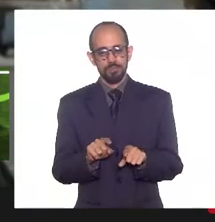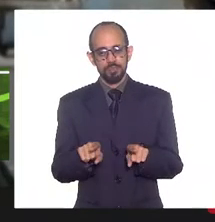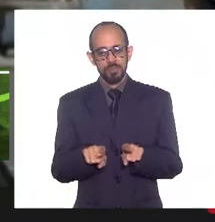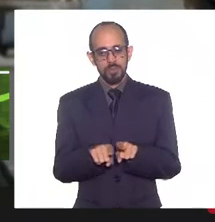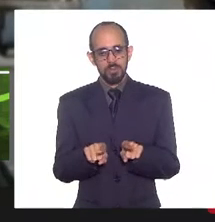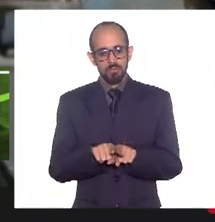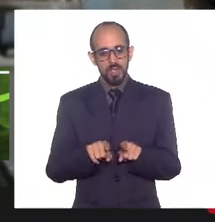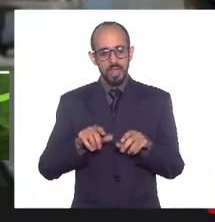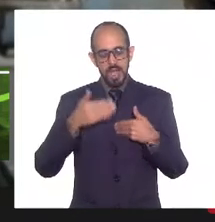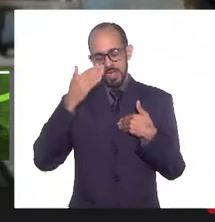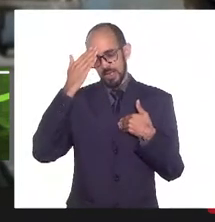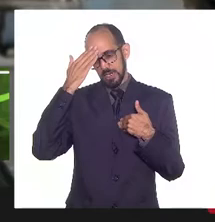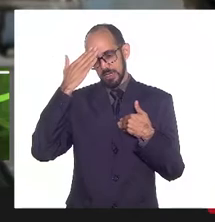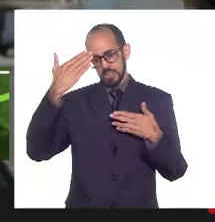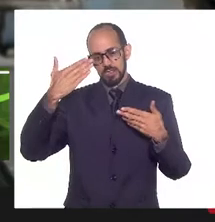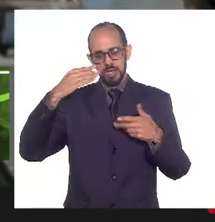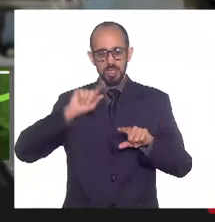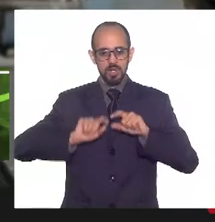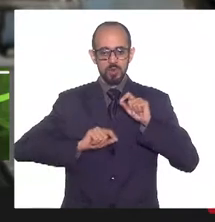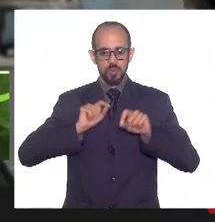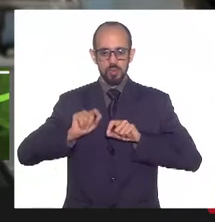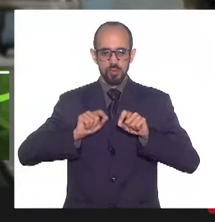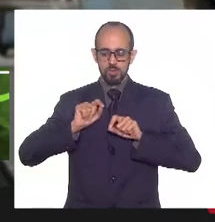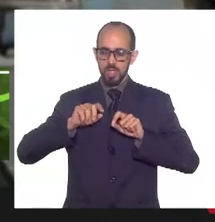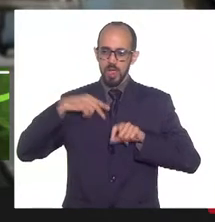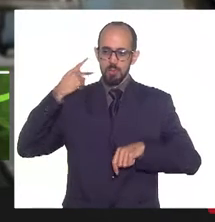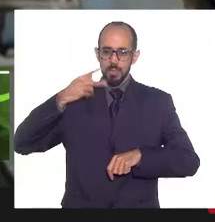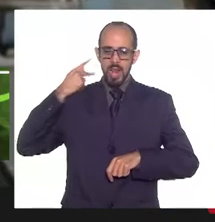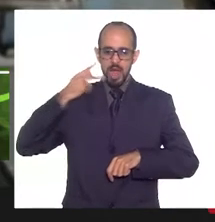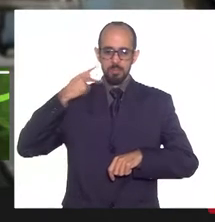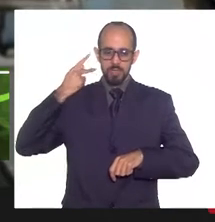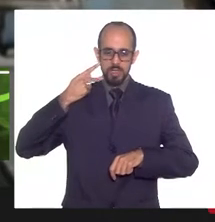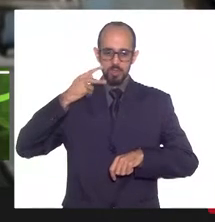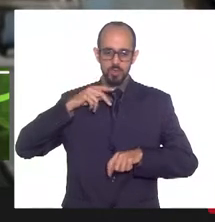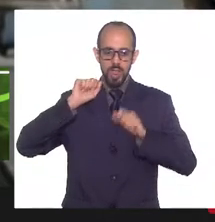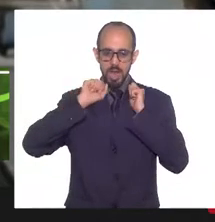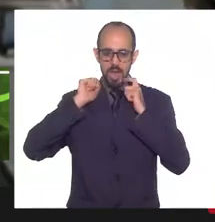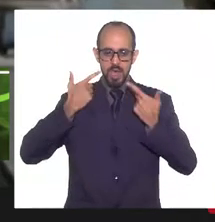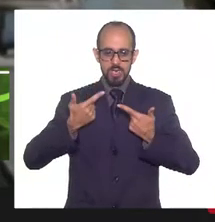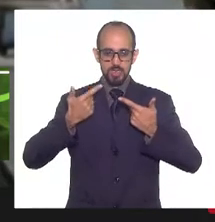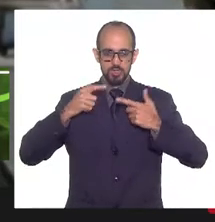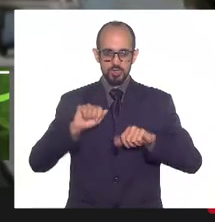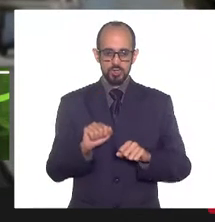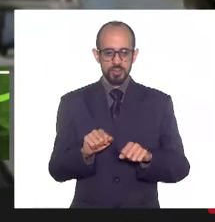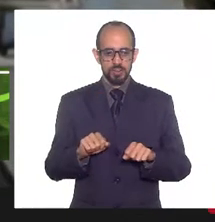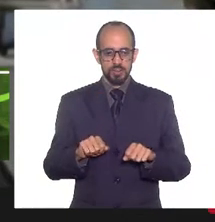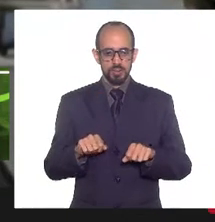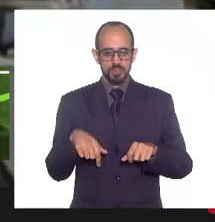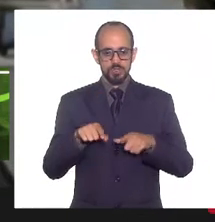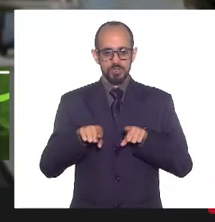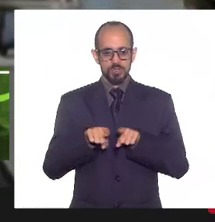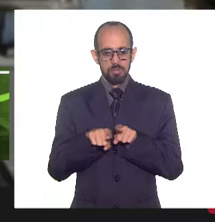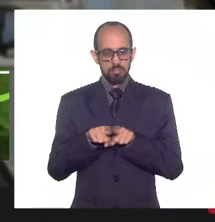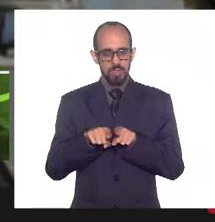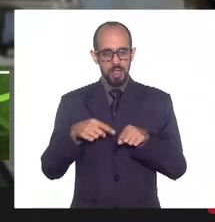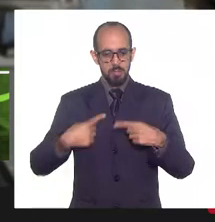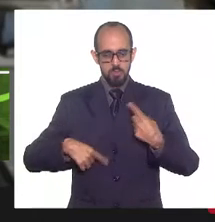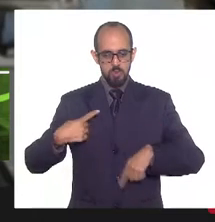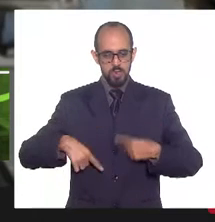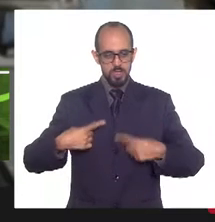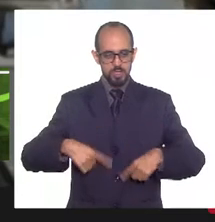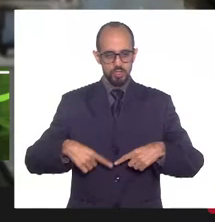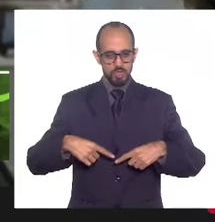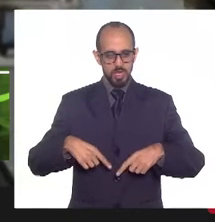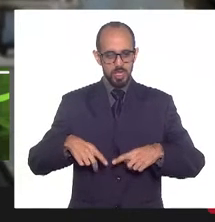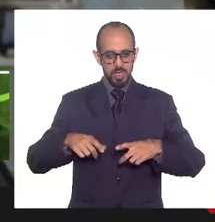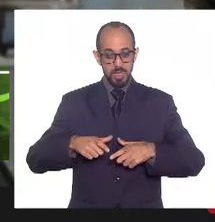agradecendo agradecendo a esse parlamento a LERJ a política a grande política